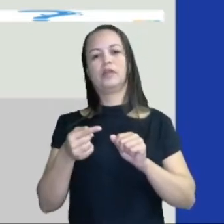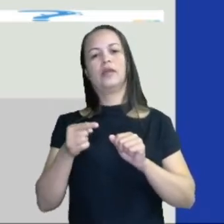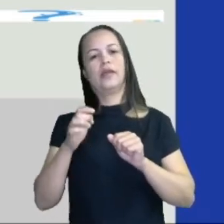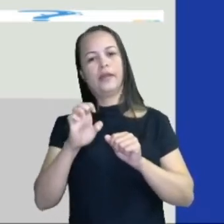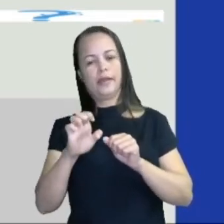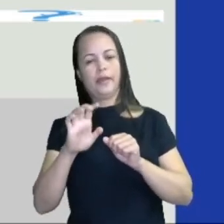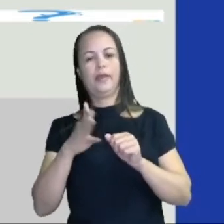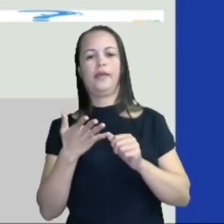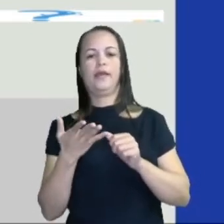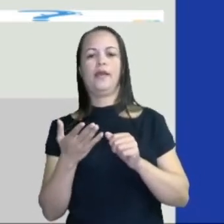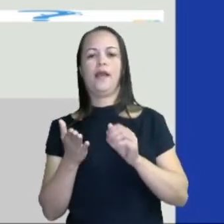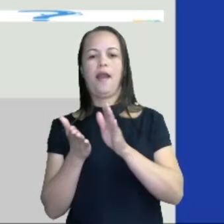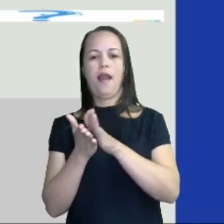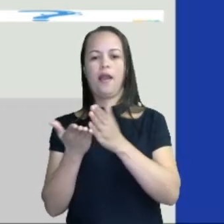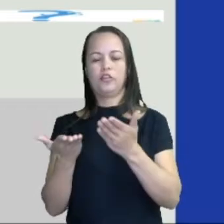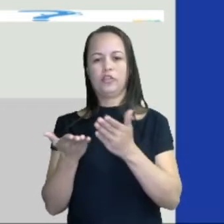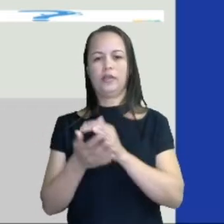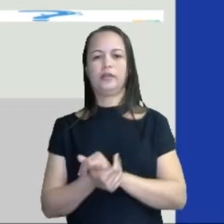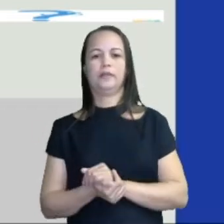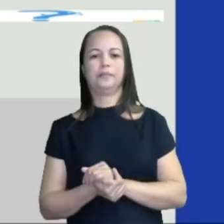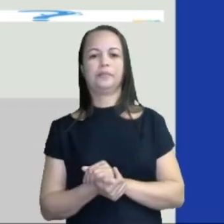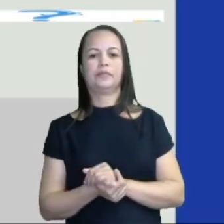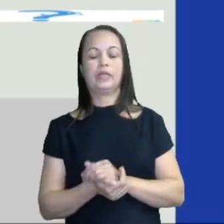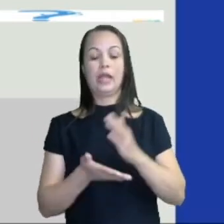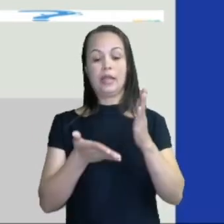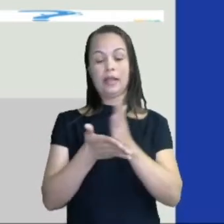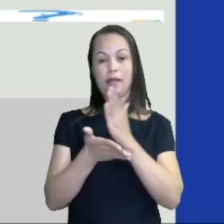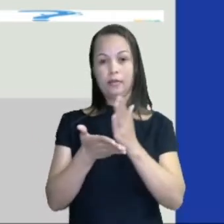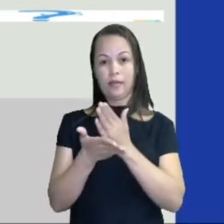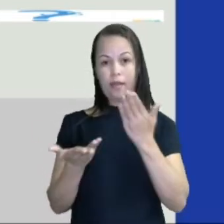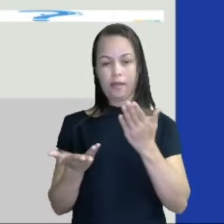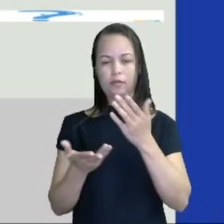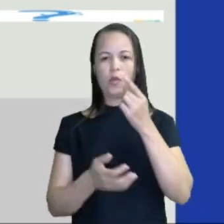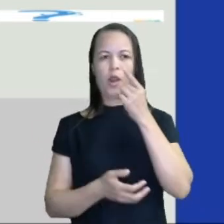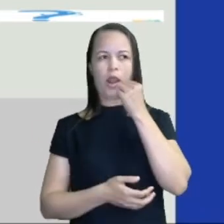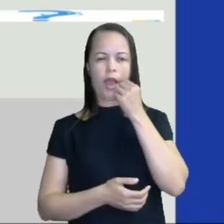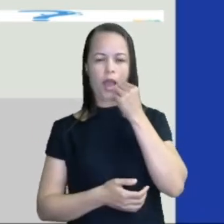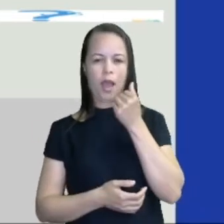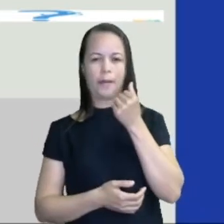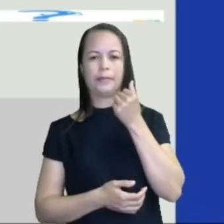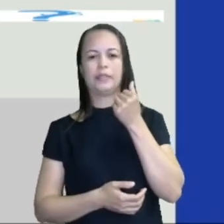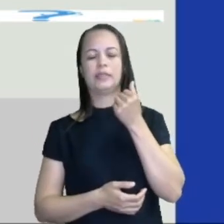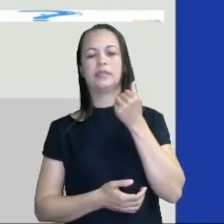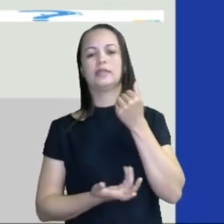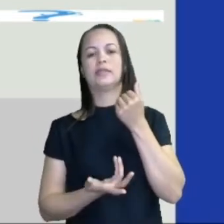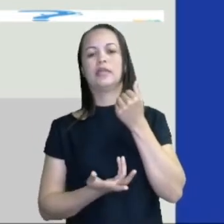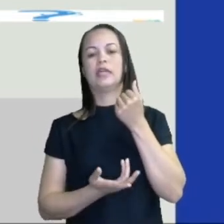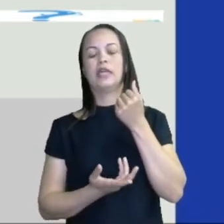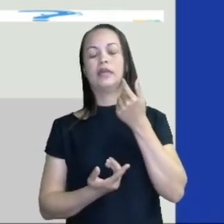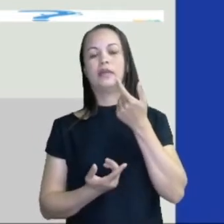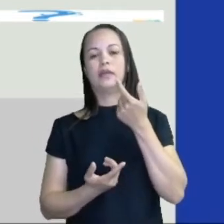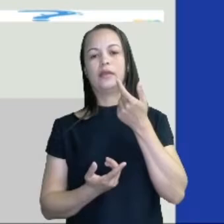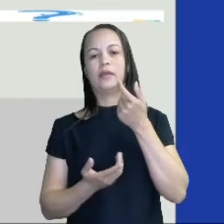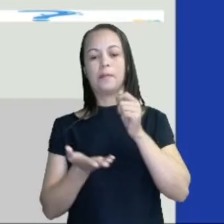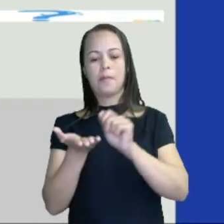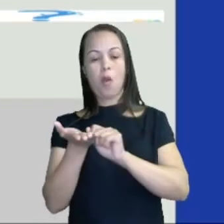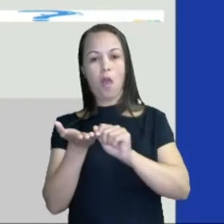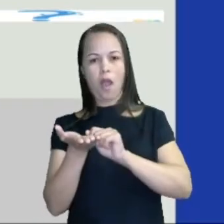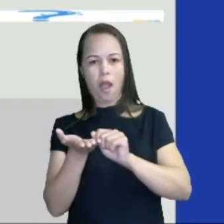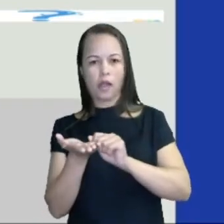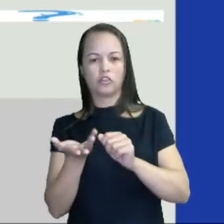para mim separar. Cadernos, lápis e borracha, eu tive que utilizar a vírgula,